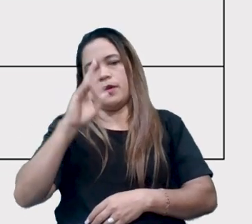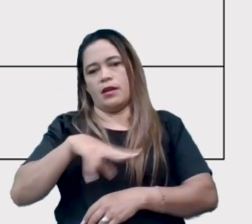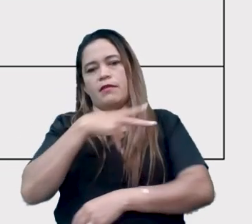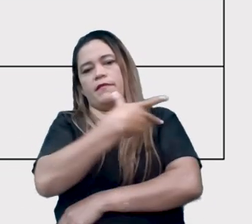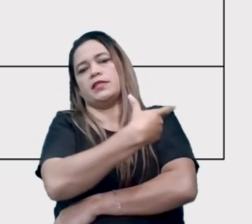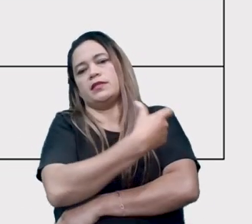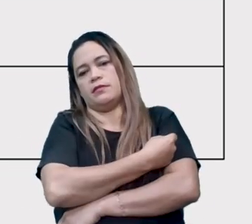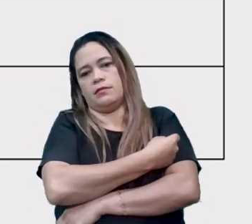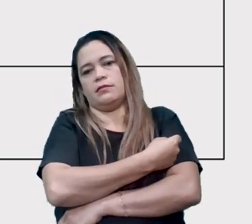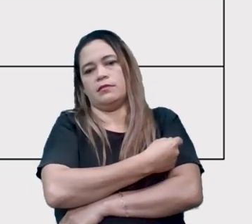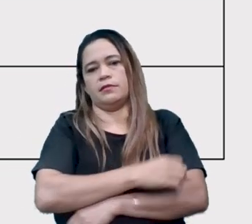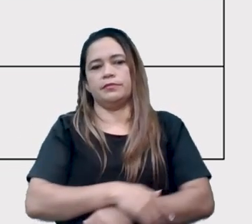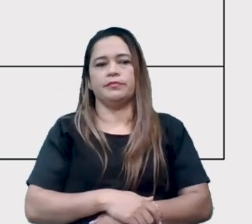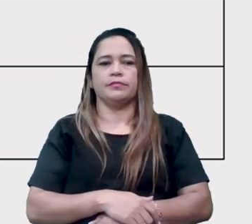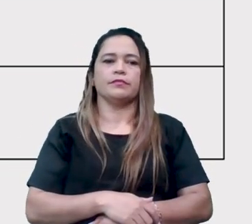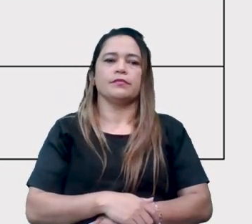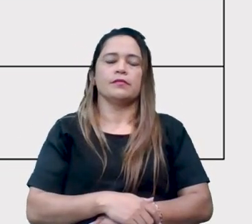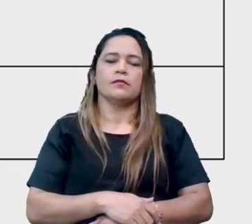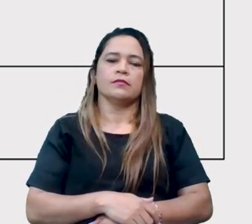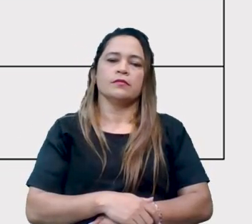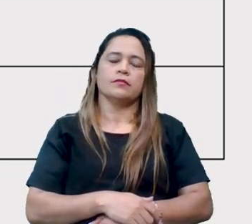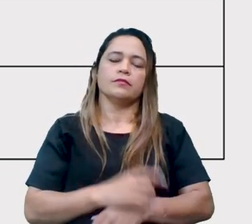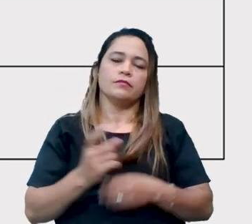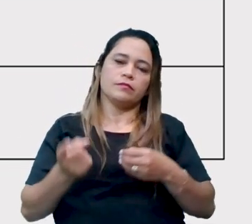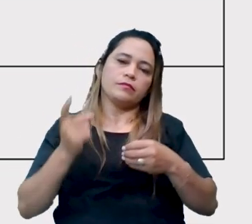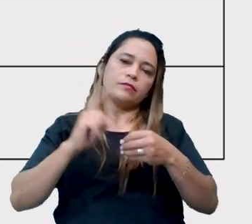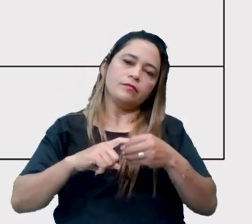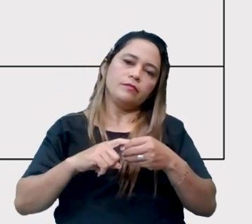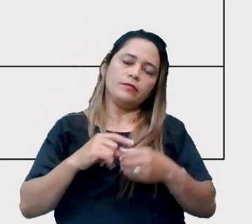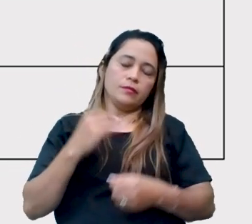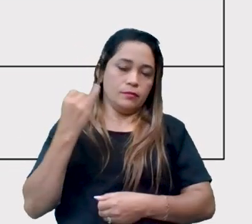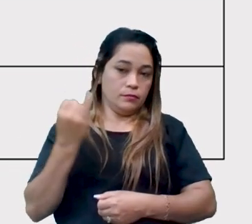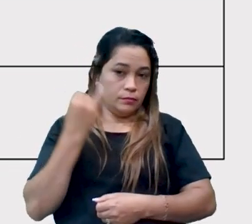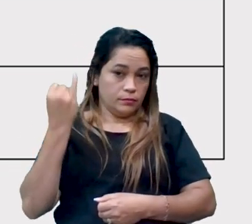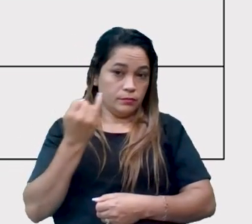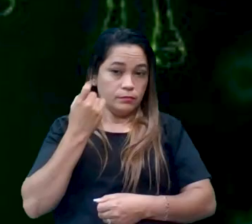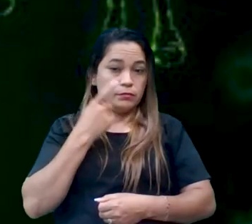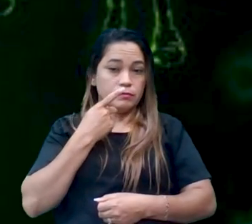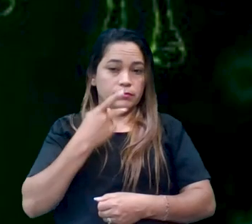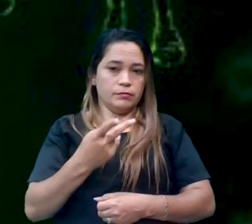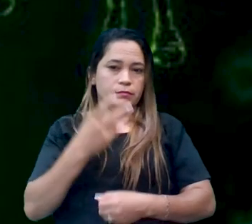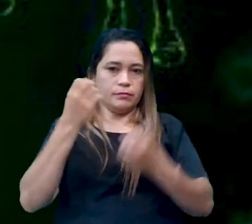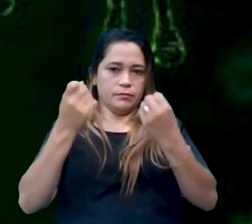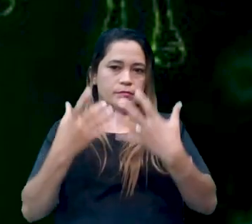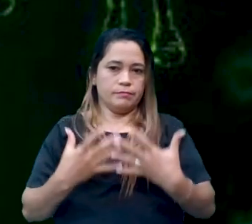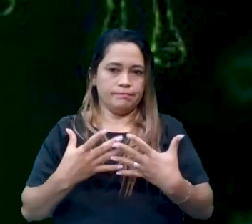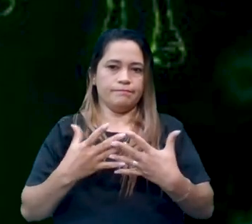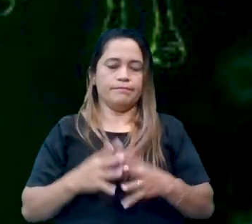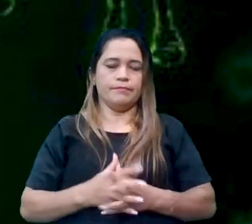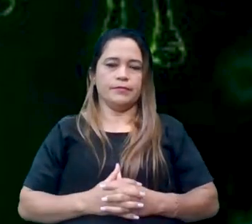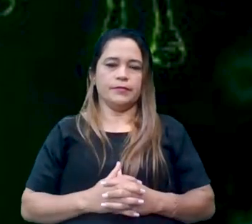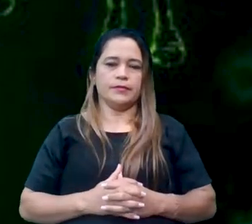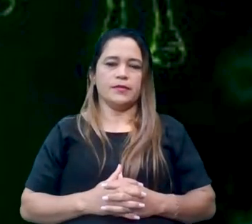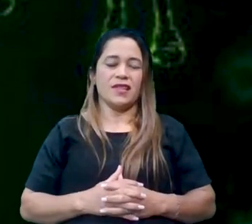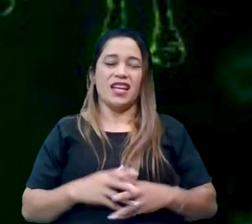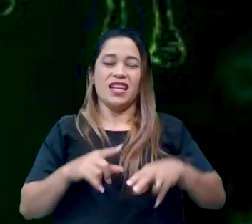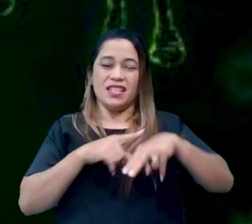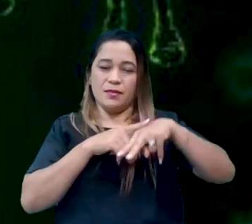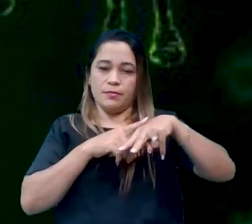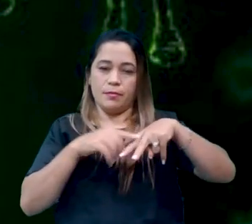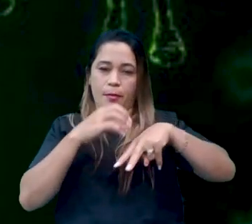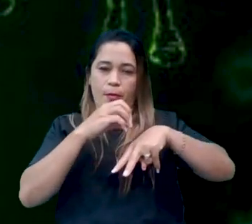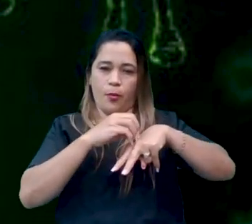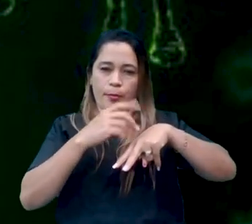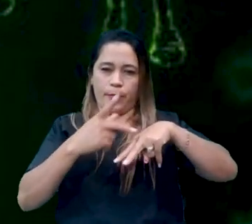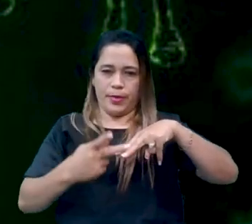é a vacinação. Volta aqui para mim agora, bem importante que eu vou te falar, hein? Olha aqui para mim. A paralisia infantil, ela